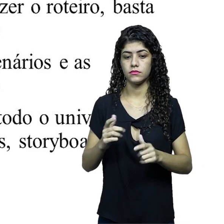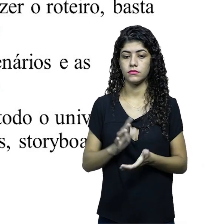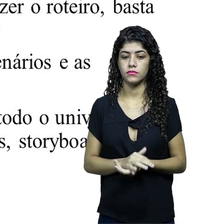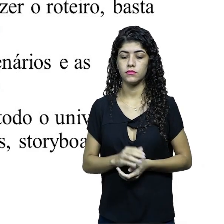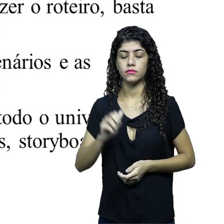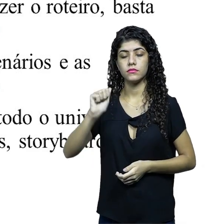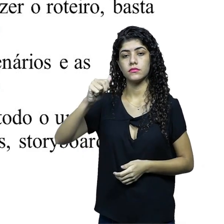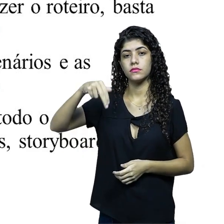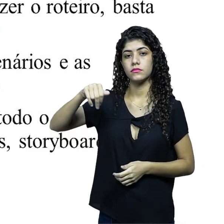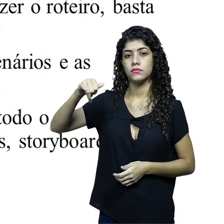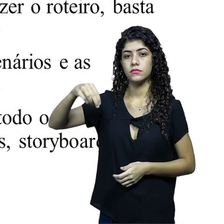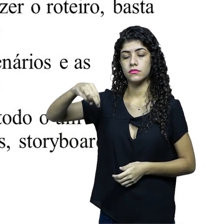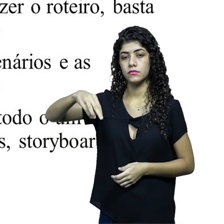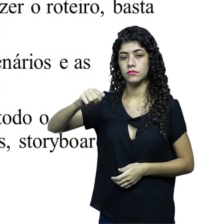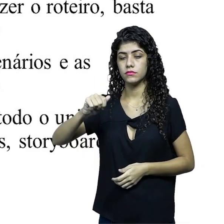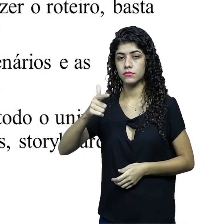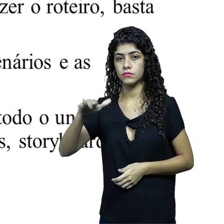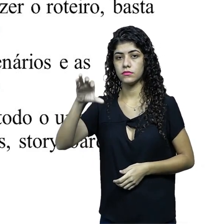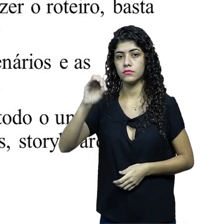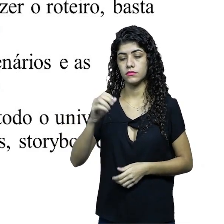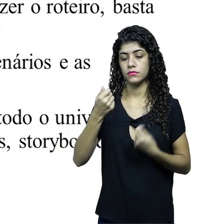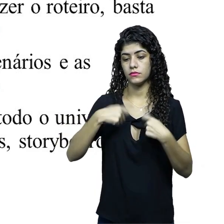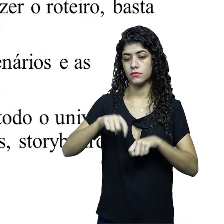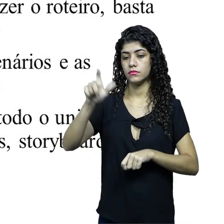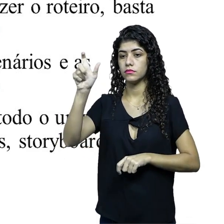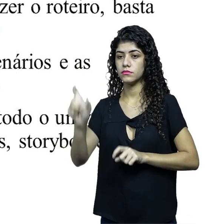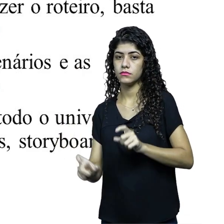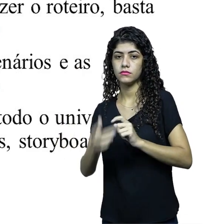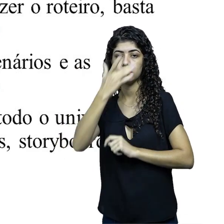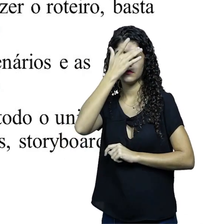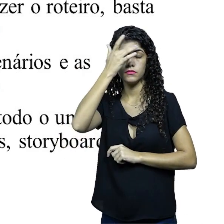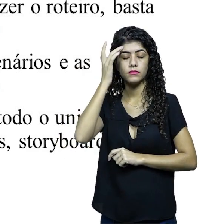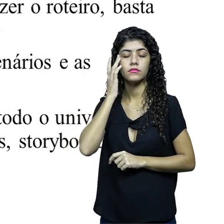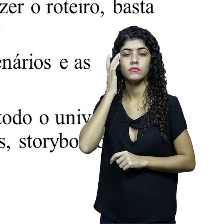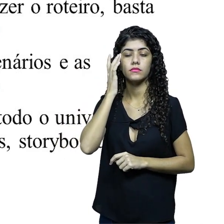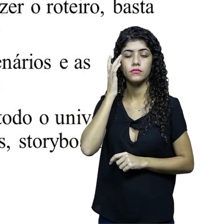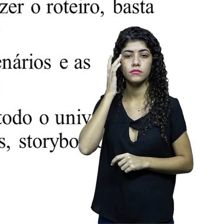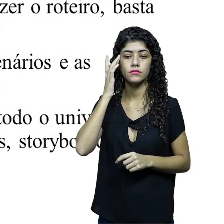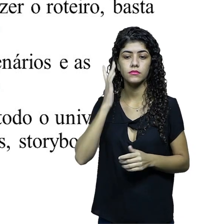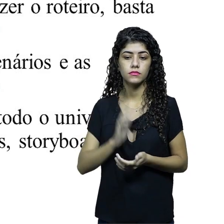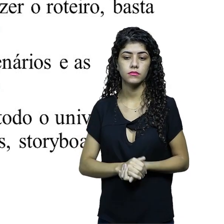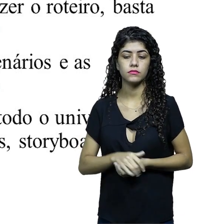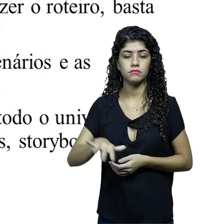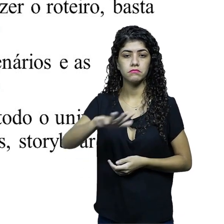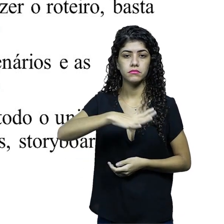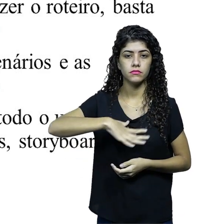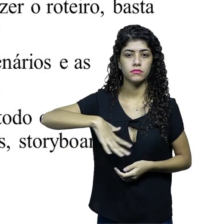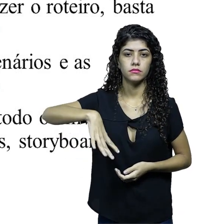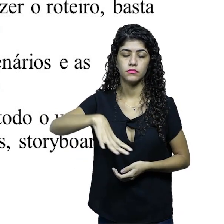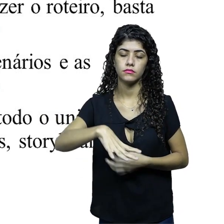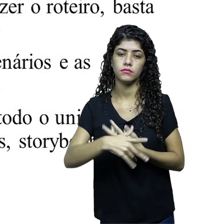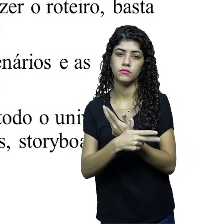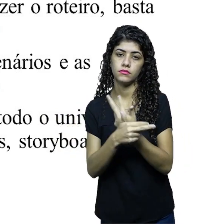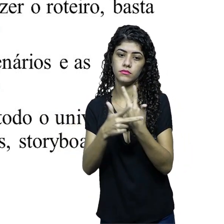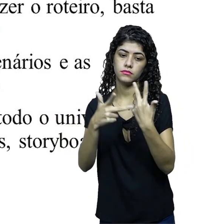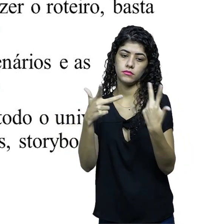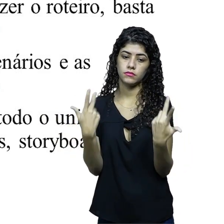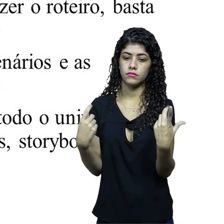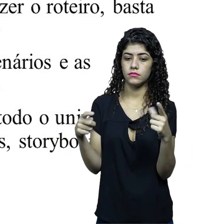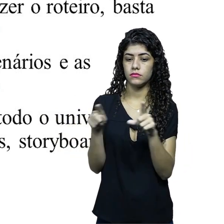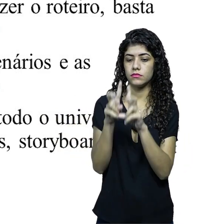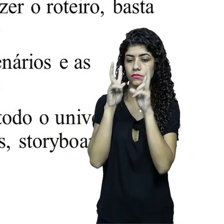precisam apresentar todo o universo, conceitos de personagens, conceitos de cenários,